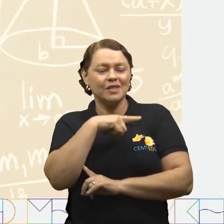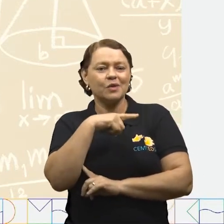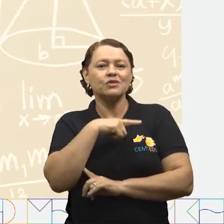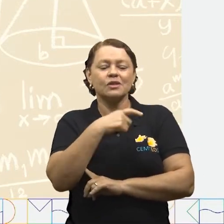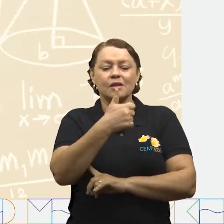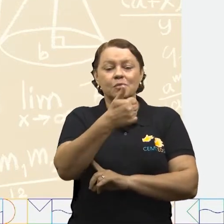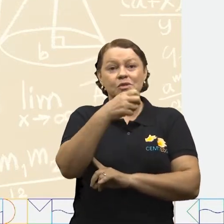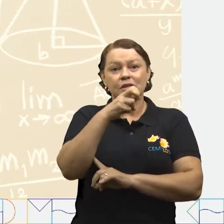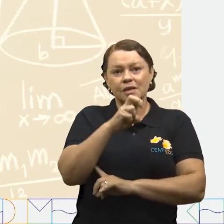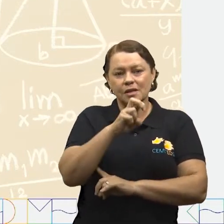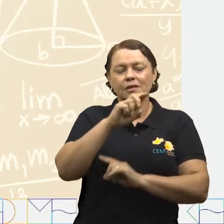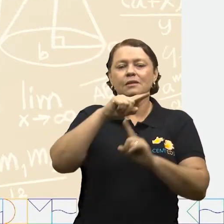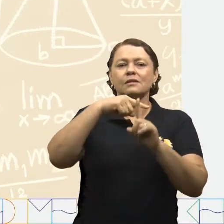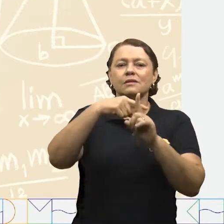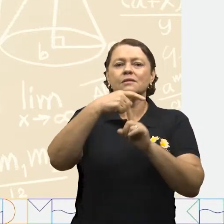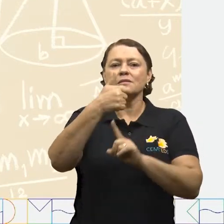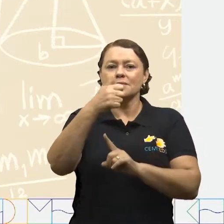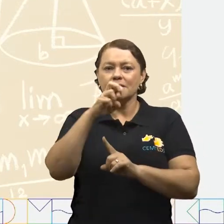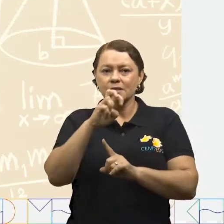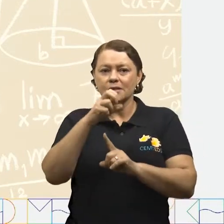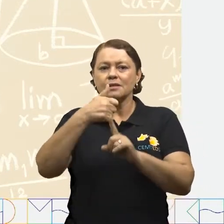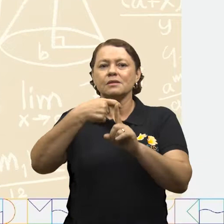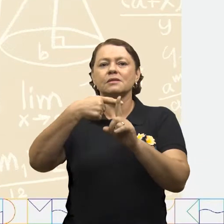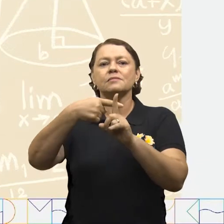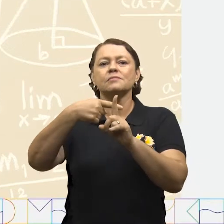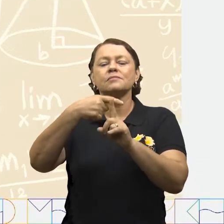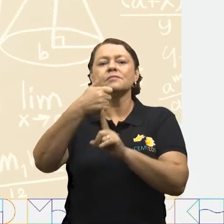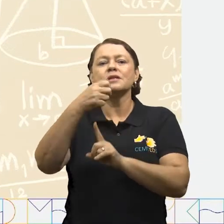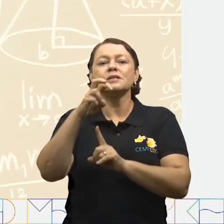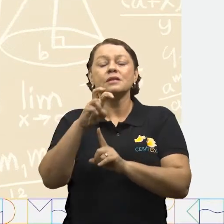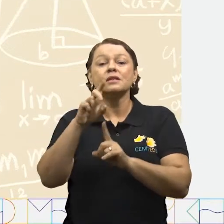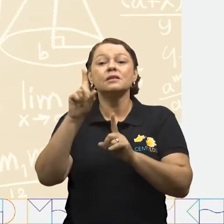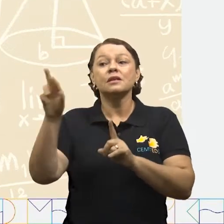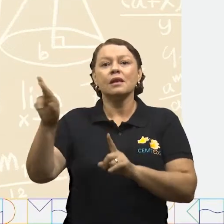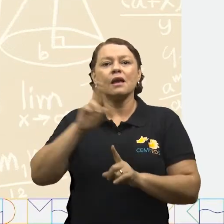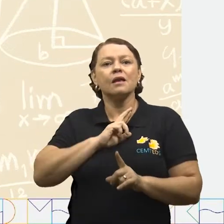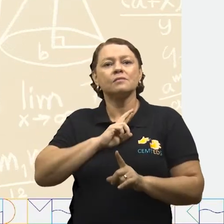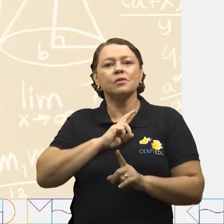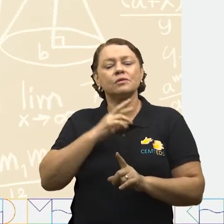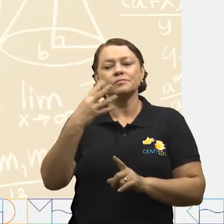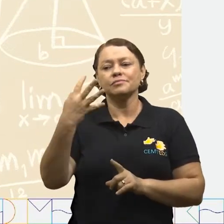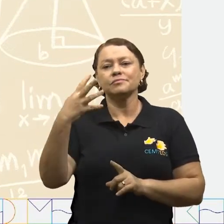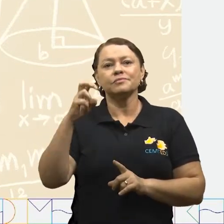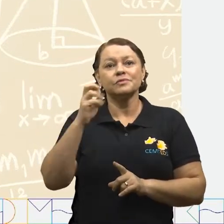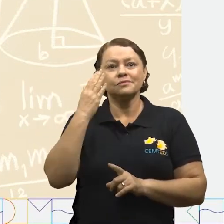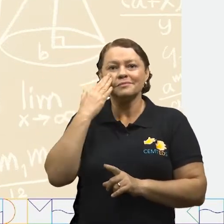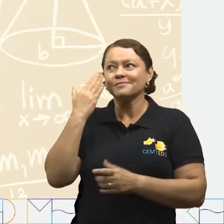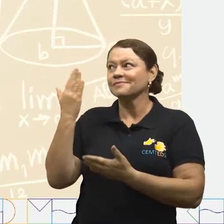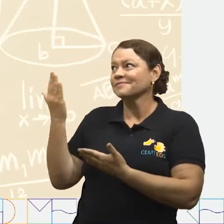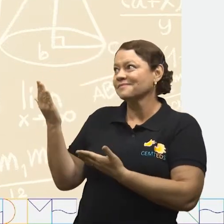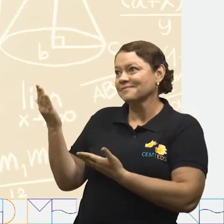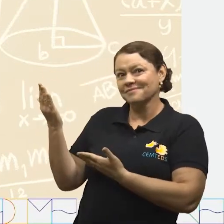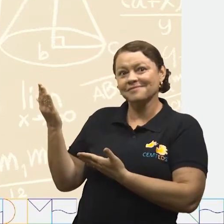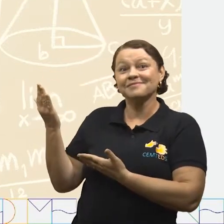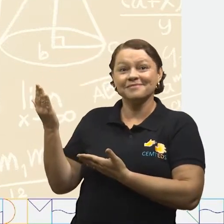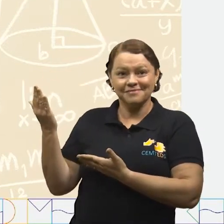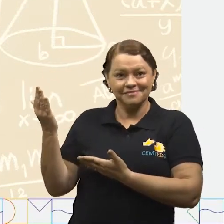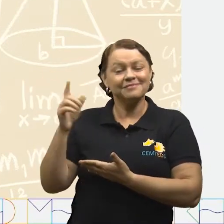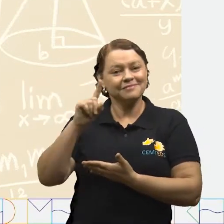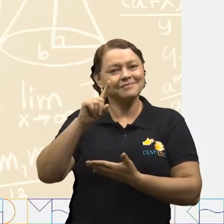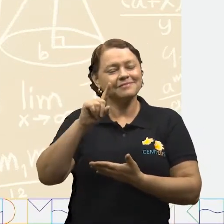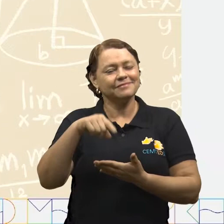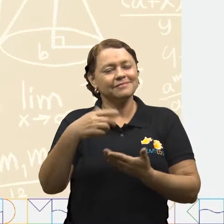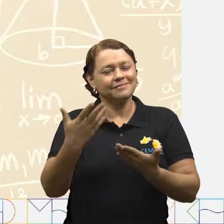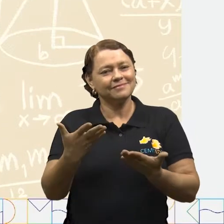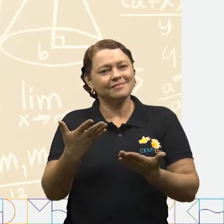15 mais 15 umas 15 e tem como resultado 45 isso meu